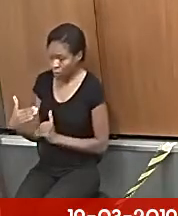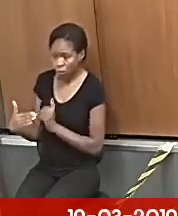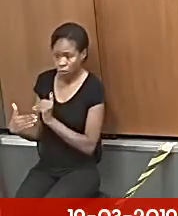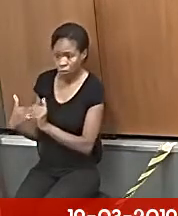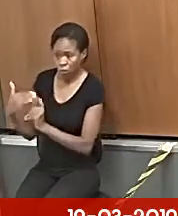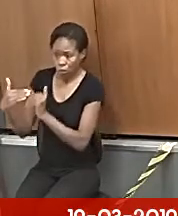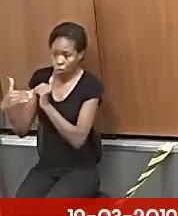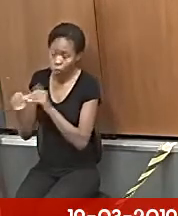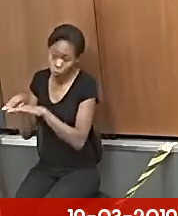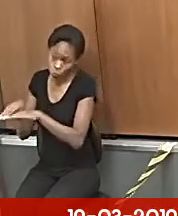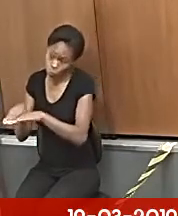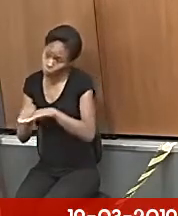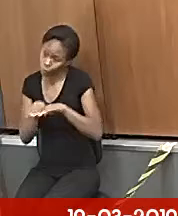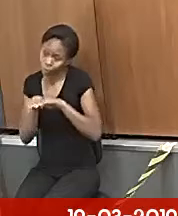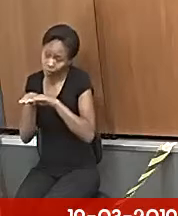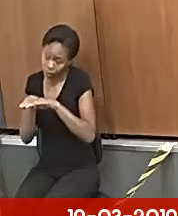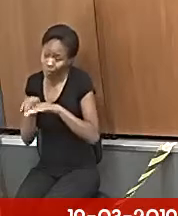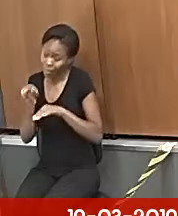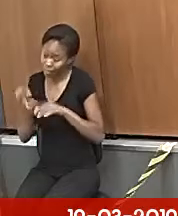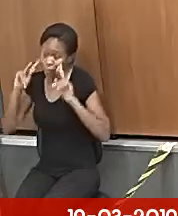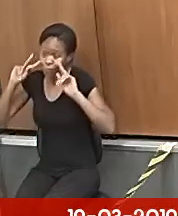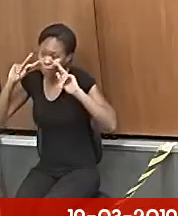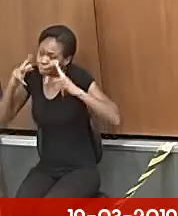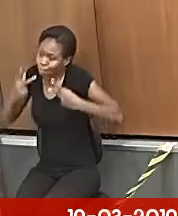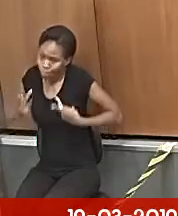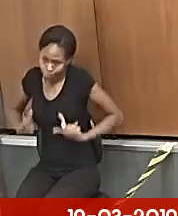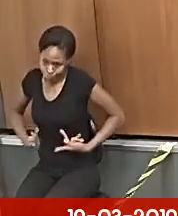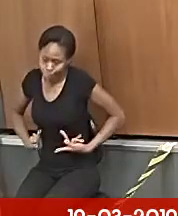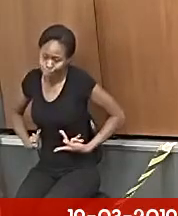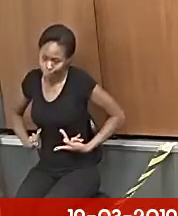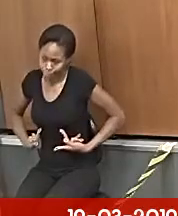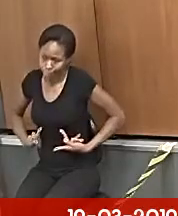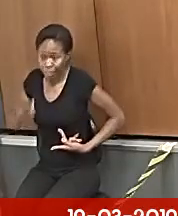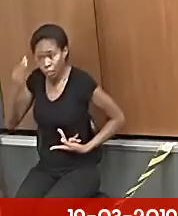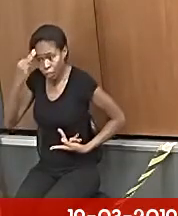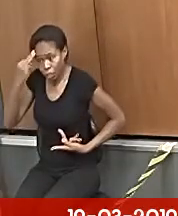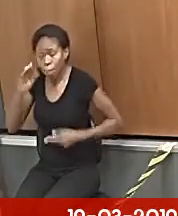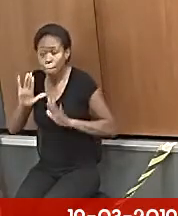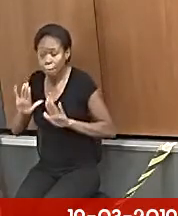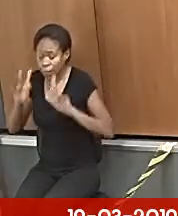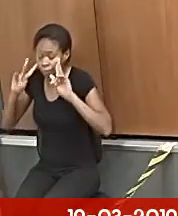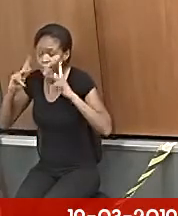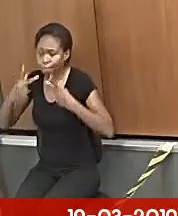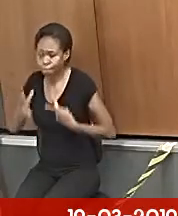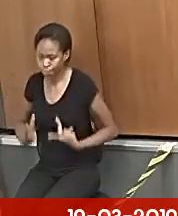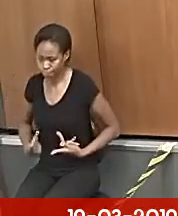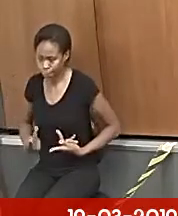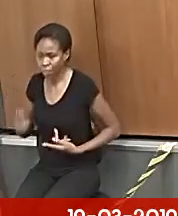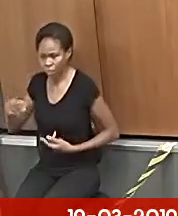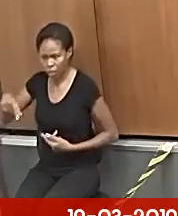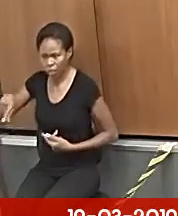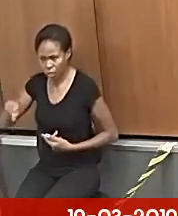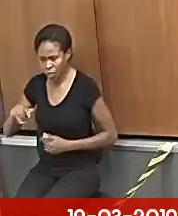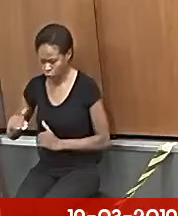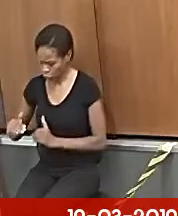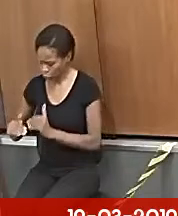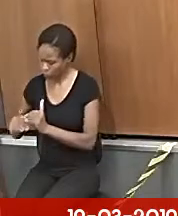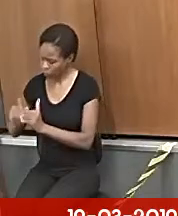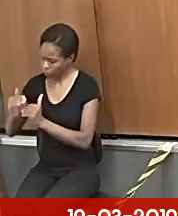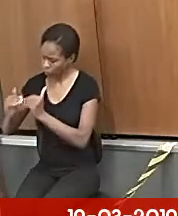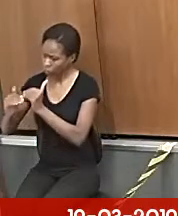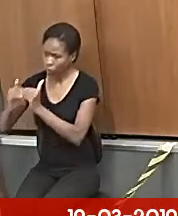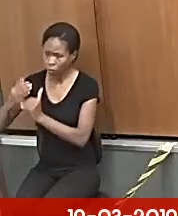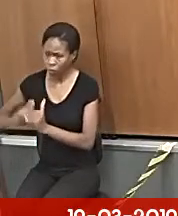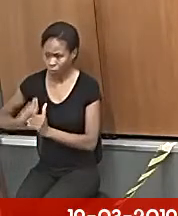antes de ter deficiência intelectual eles são pessoas então como ele passa eles passam pelos mesmos ciclos de